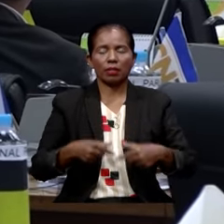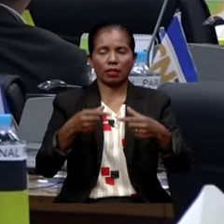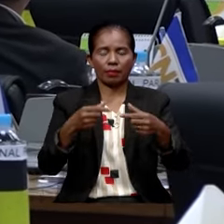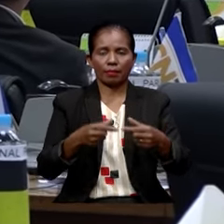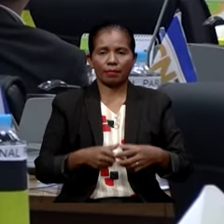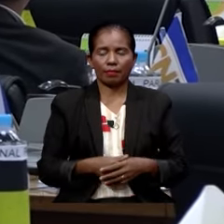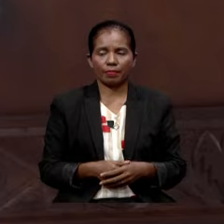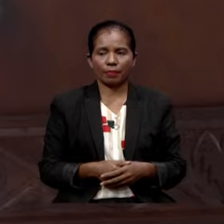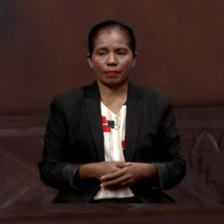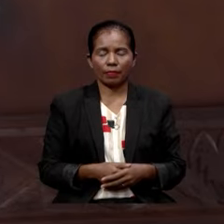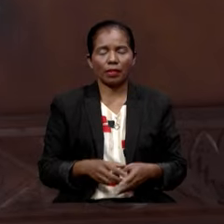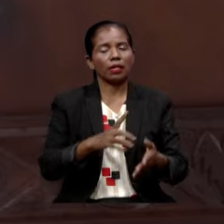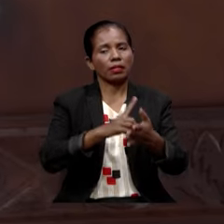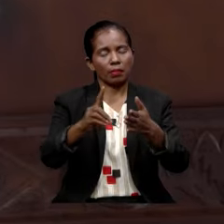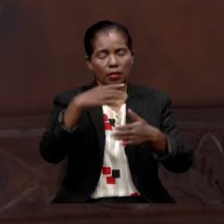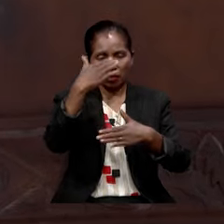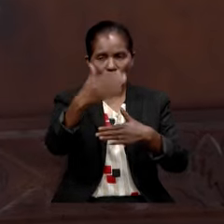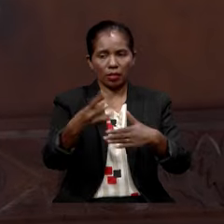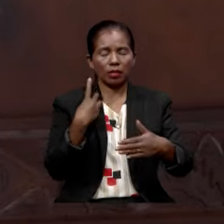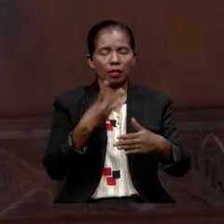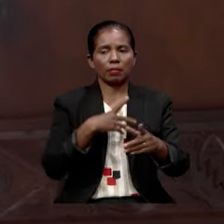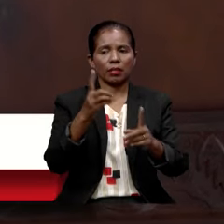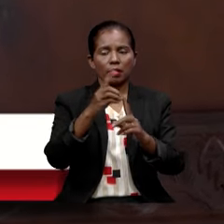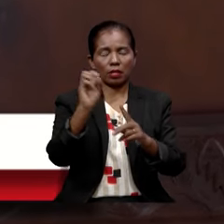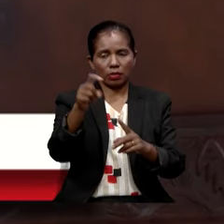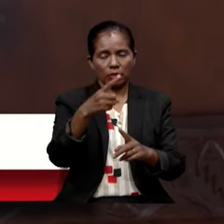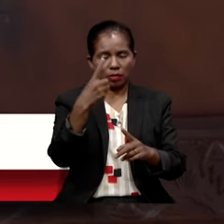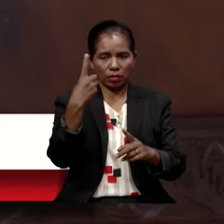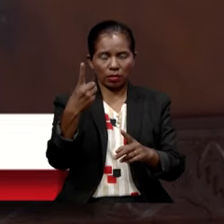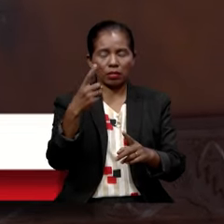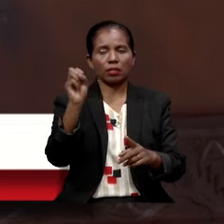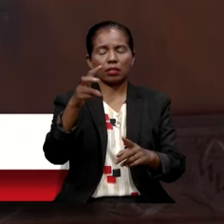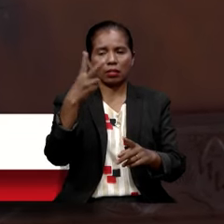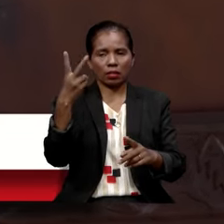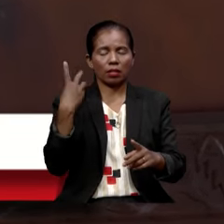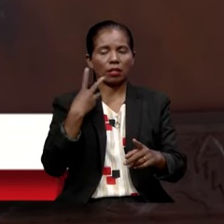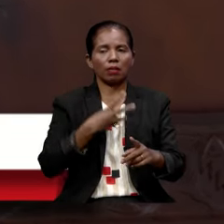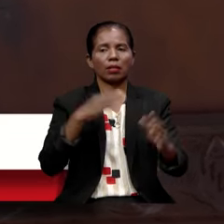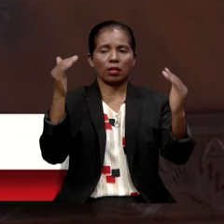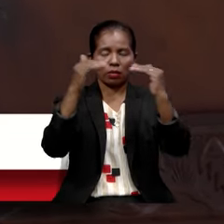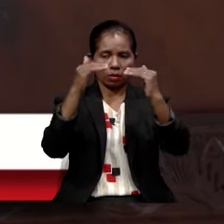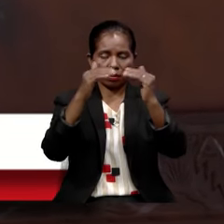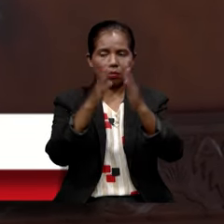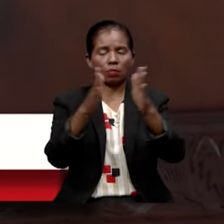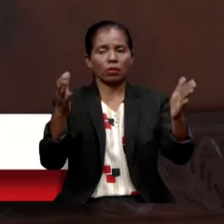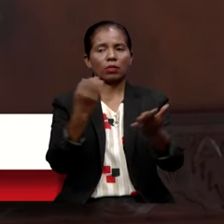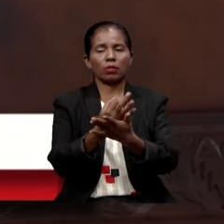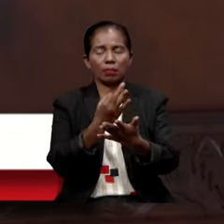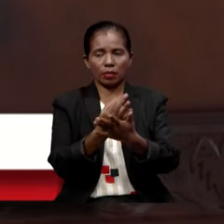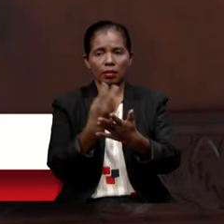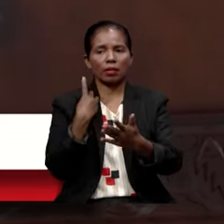Fulangne. A semana hoje, a missa ia dia 11 e dia 12, se halo panora seminário orçamental, né, bem,